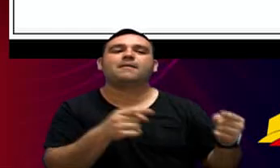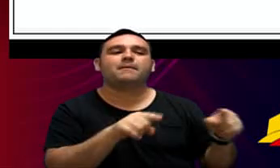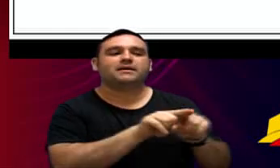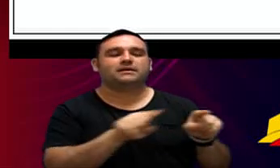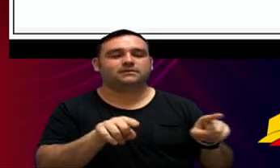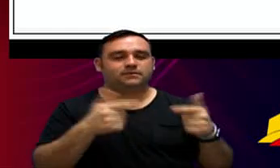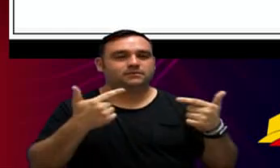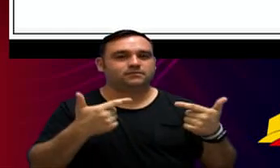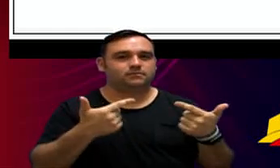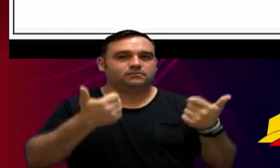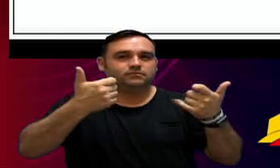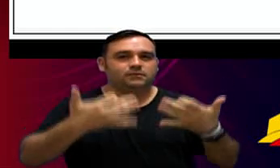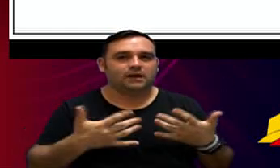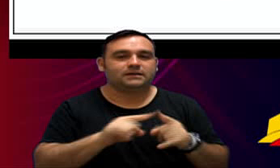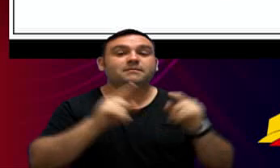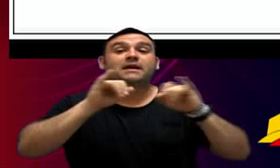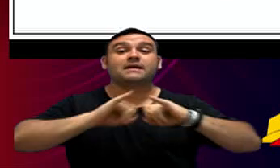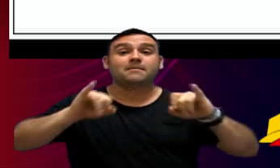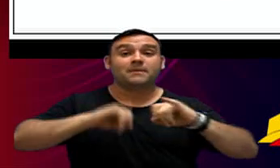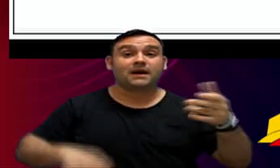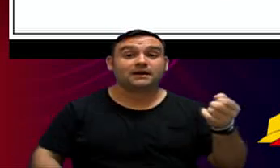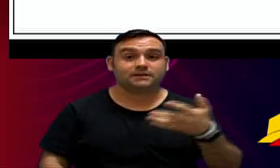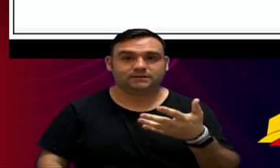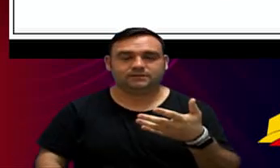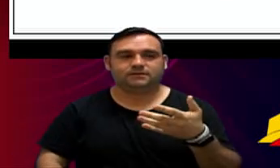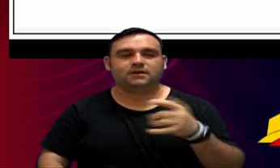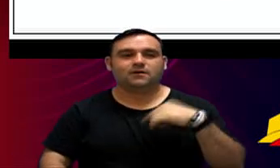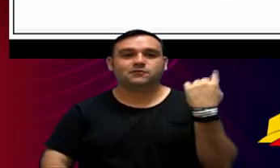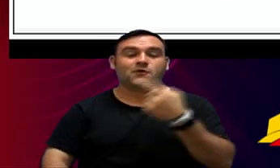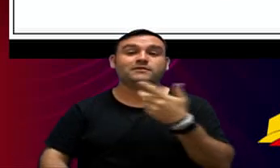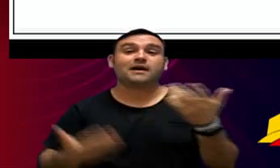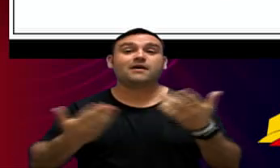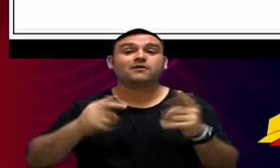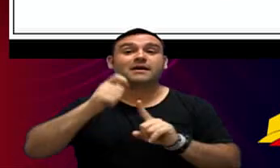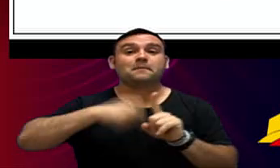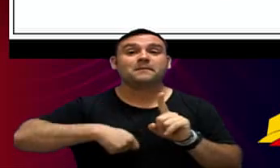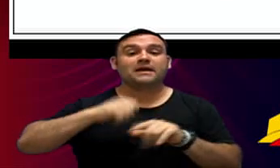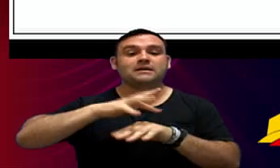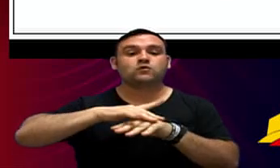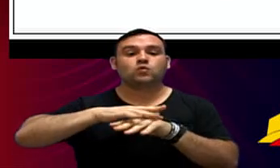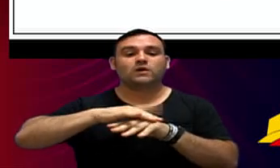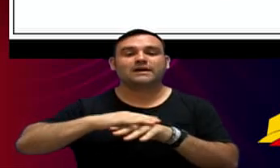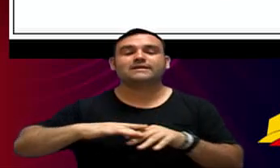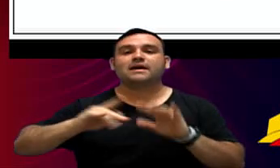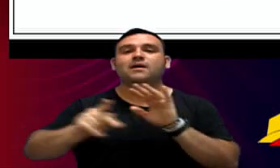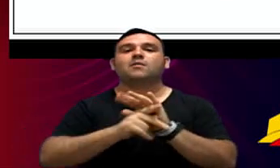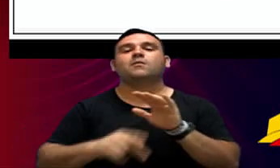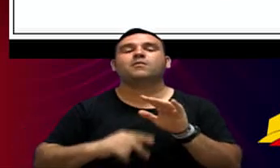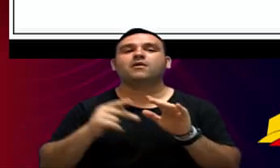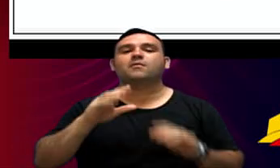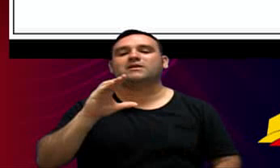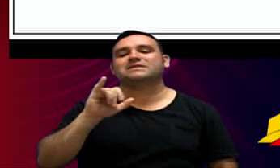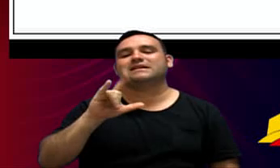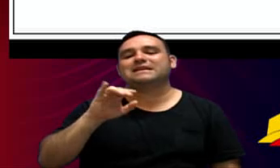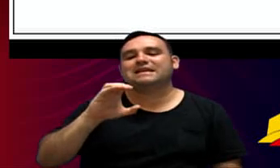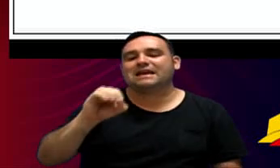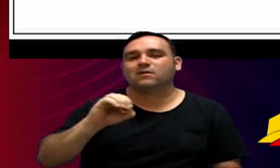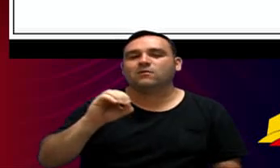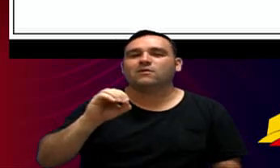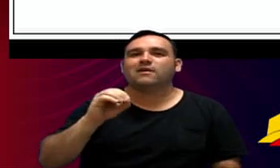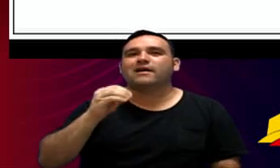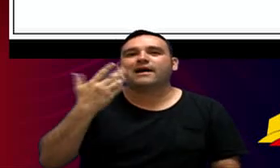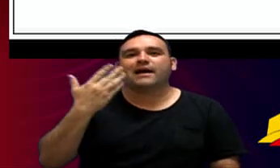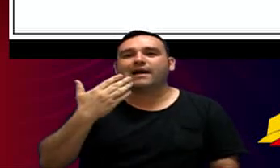Eu vou citar alguns exemplos de campanhas recentes. Estamos agora no mês de doenças celíacas, então, em parceria com o vereador